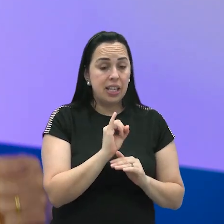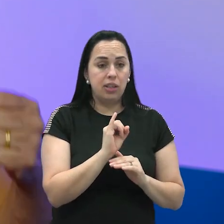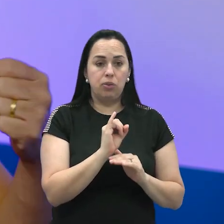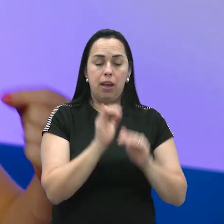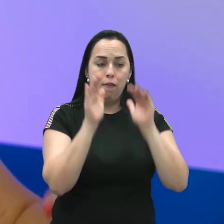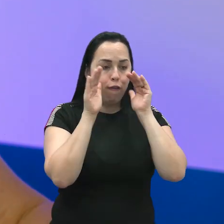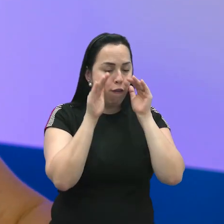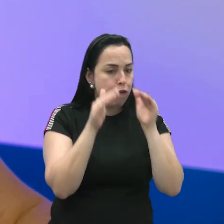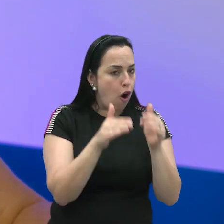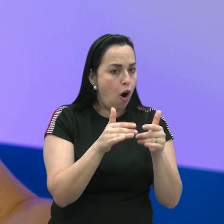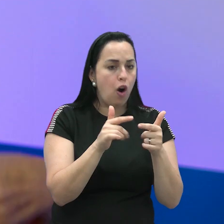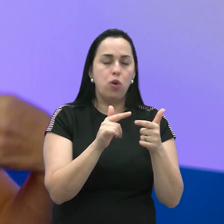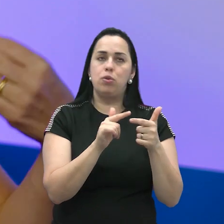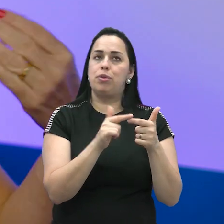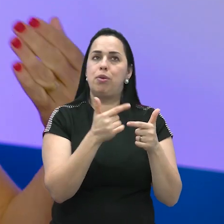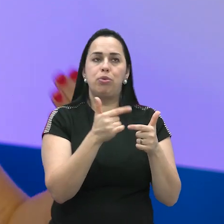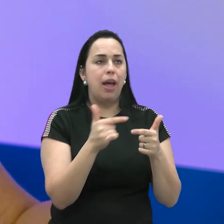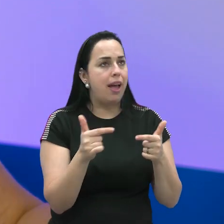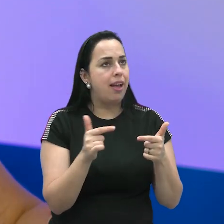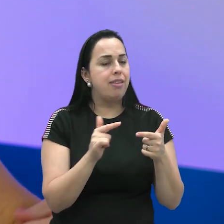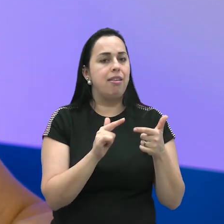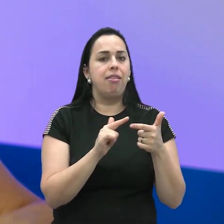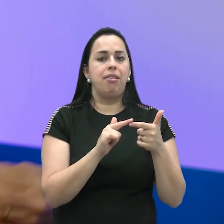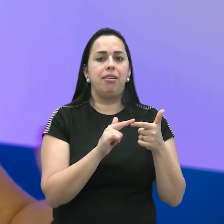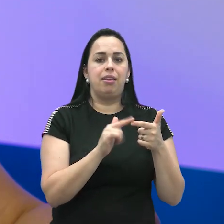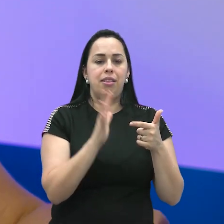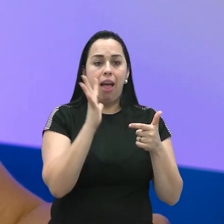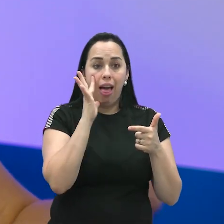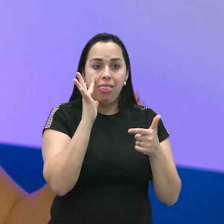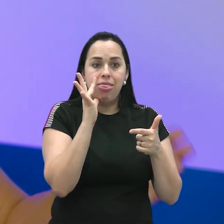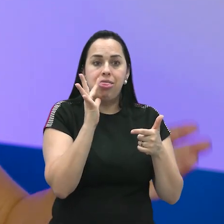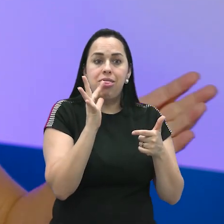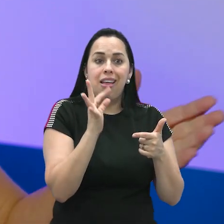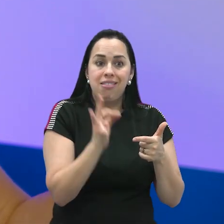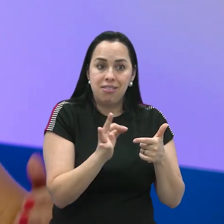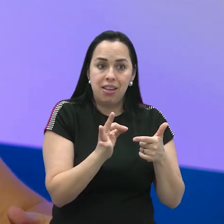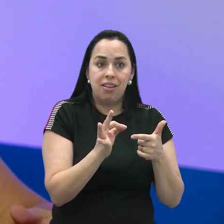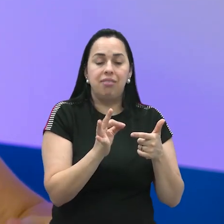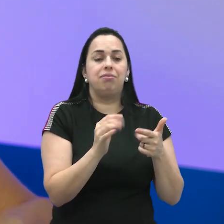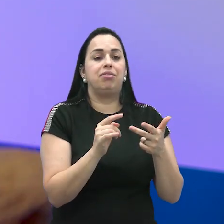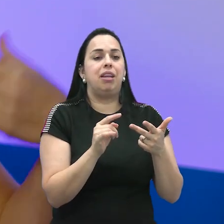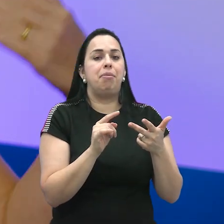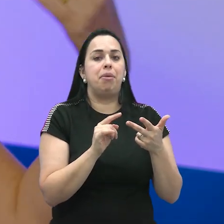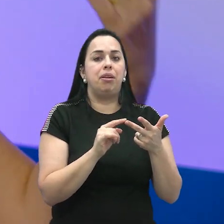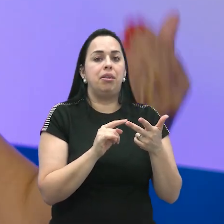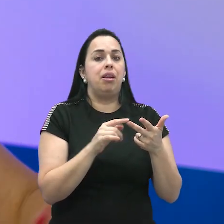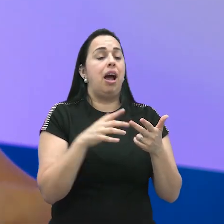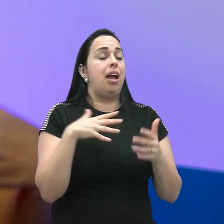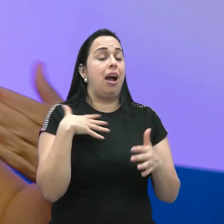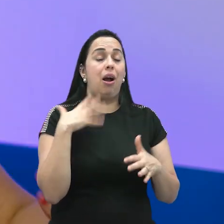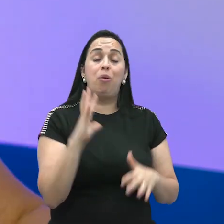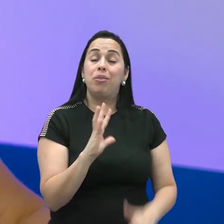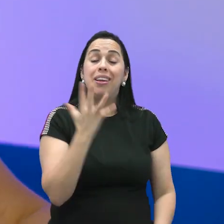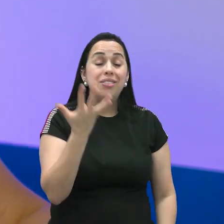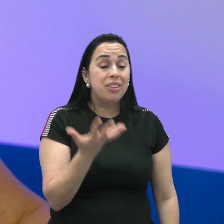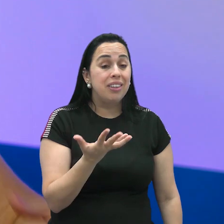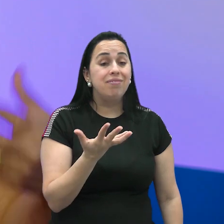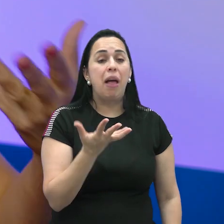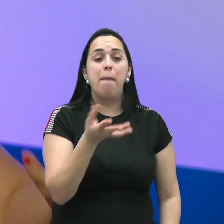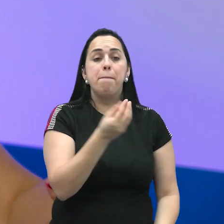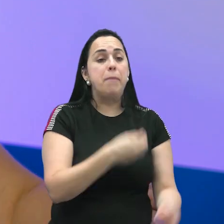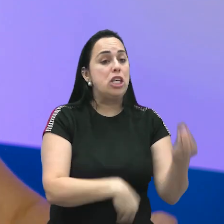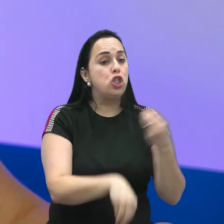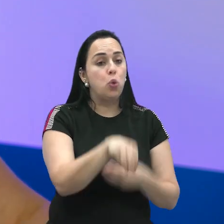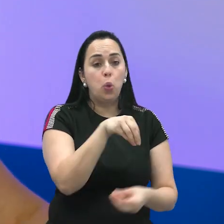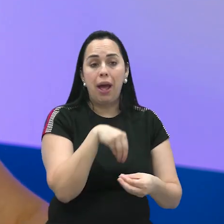uma disciplina, se você não tem, né, uma atenção em relação às pausas, fica tudo muito misturado. E